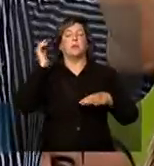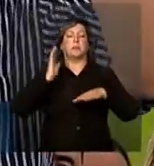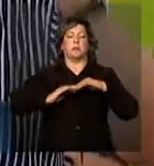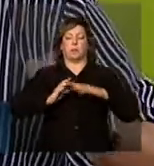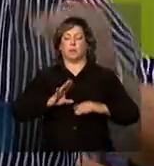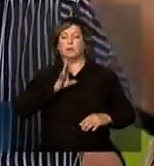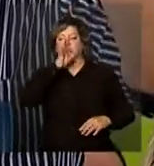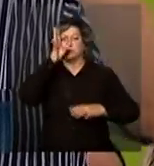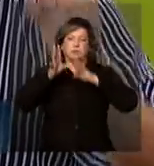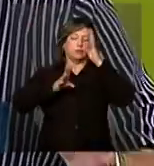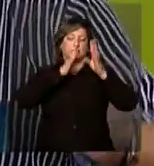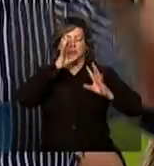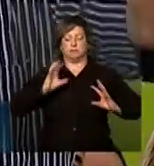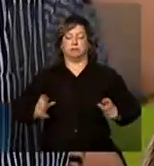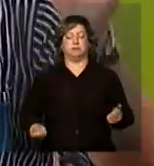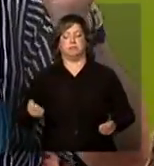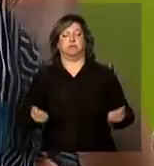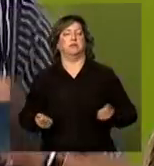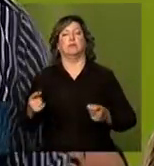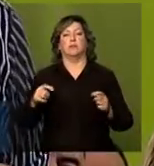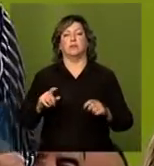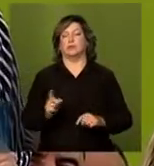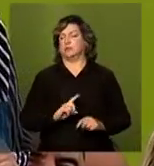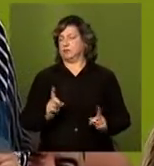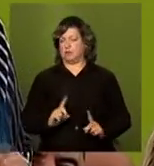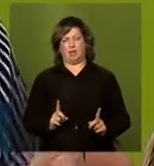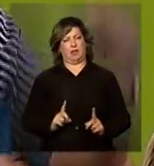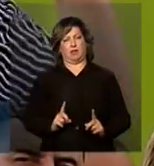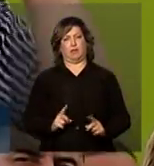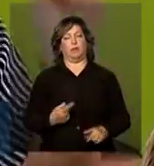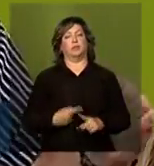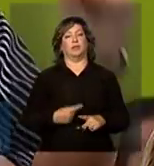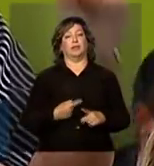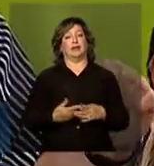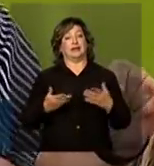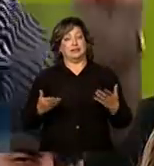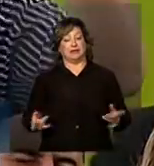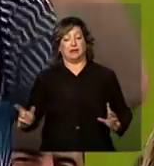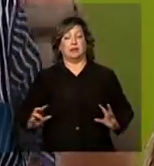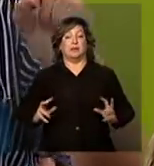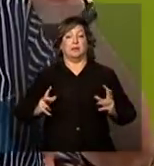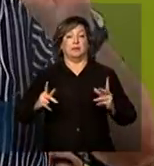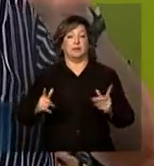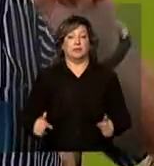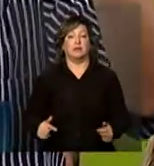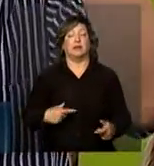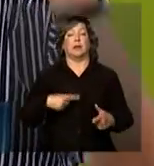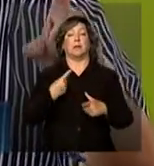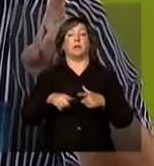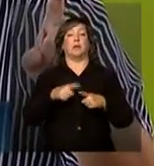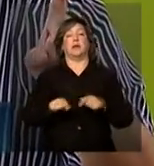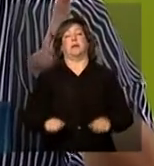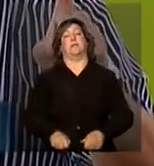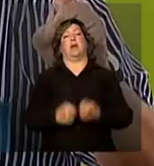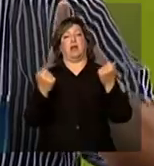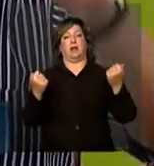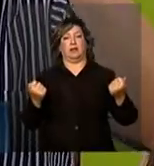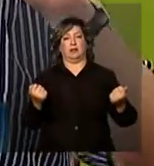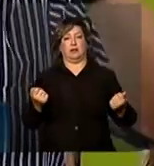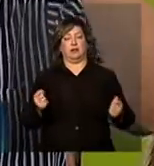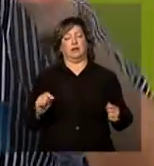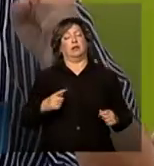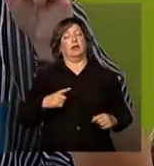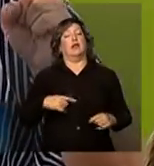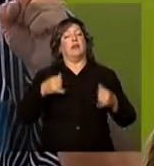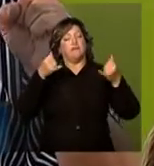não o operador capacitado utilizem as máquinas porque assim a máquina terá vida útil muito maior essa é